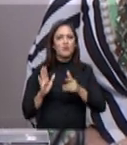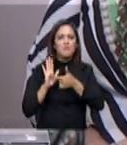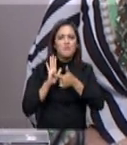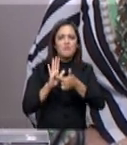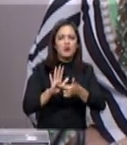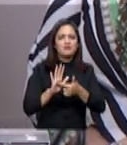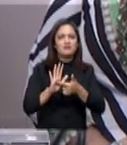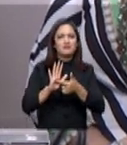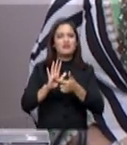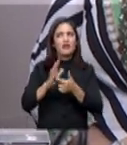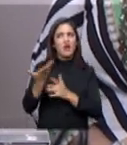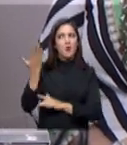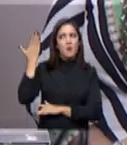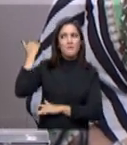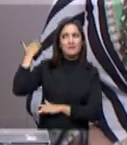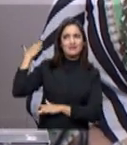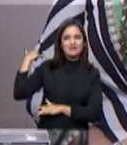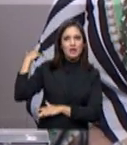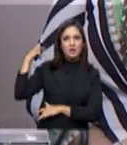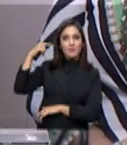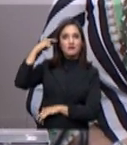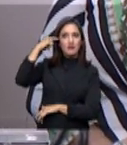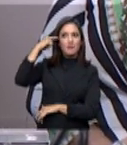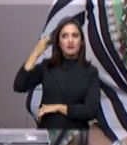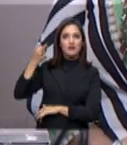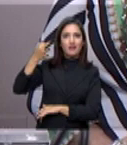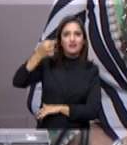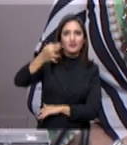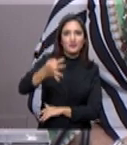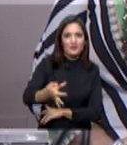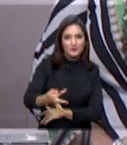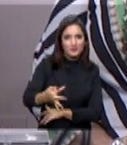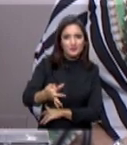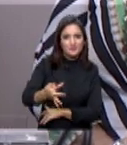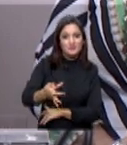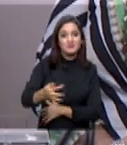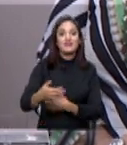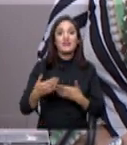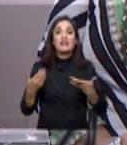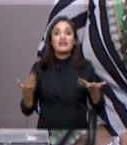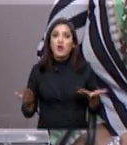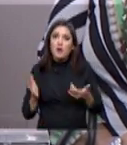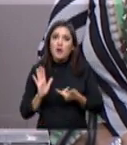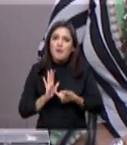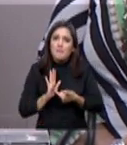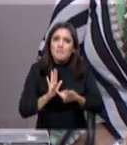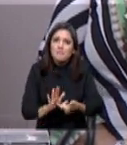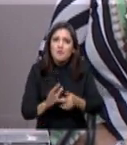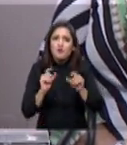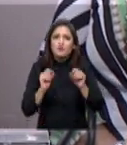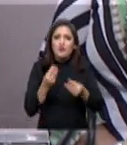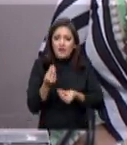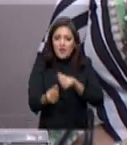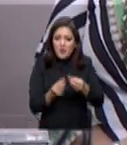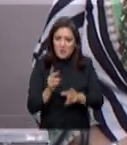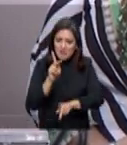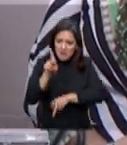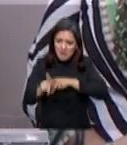do passado que projeta o nosso futuro. Ele é a afirmação para o nosso